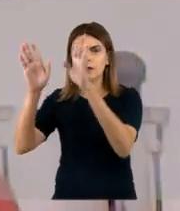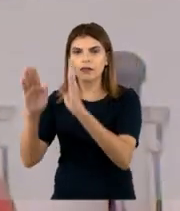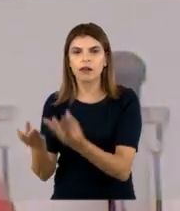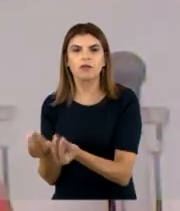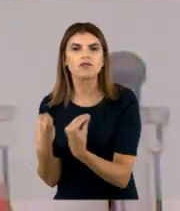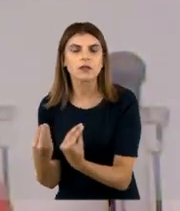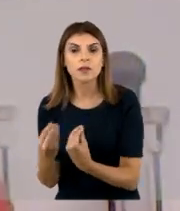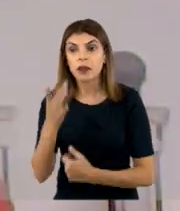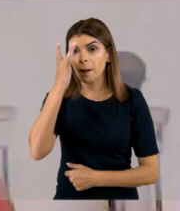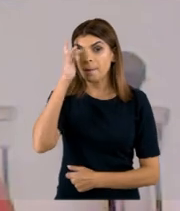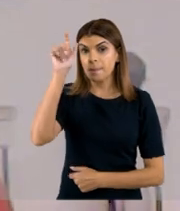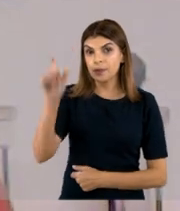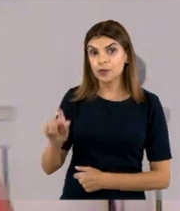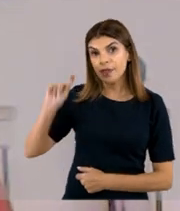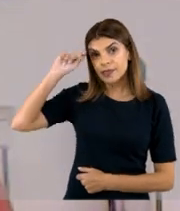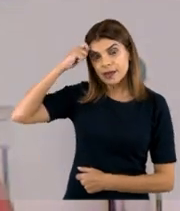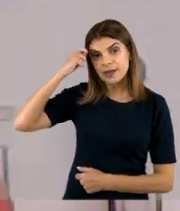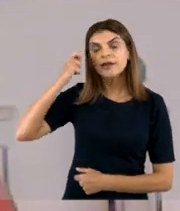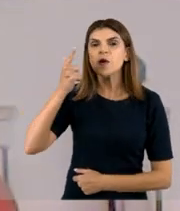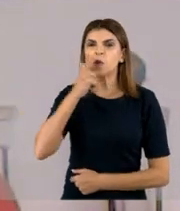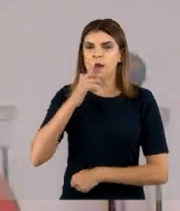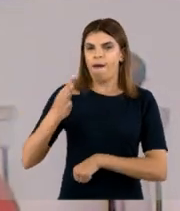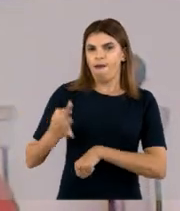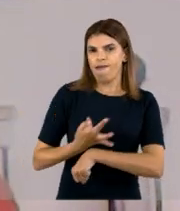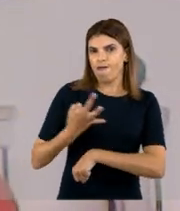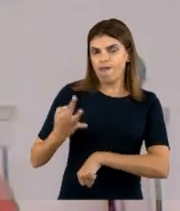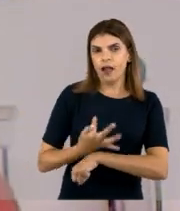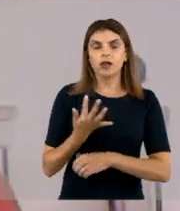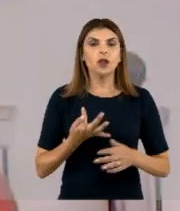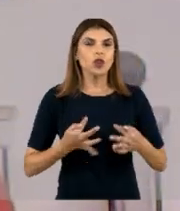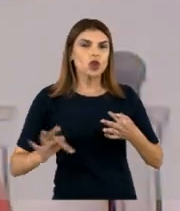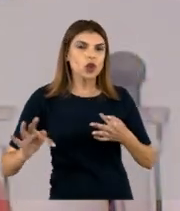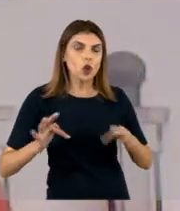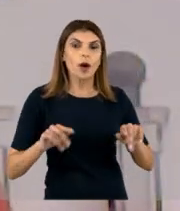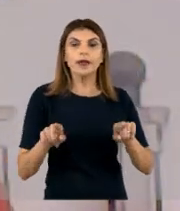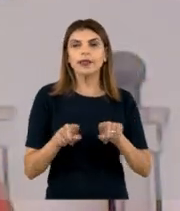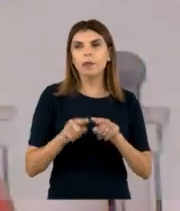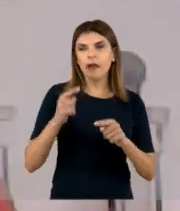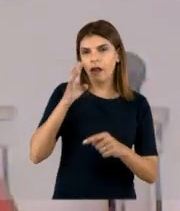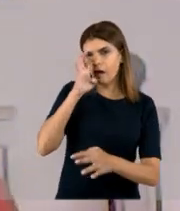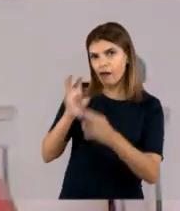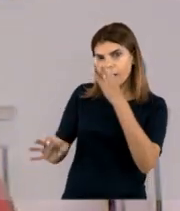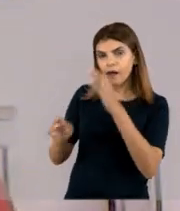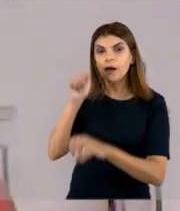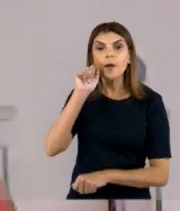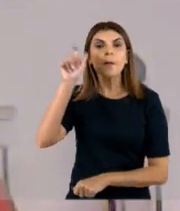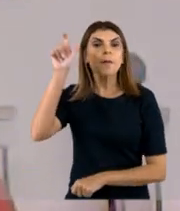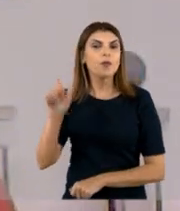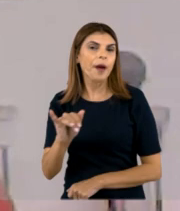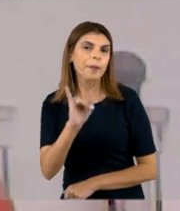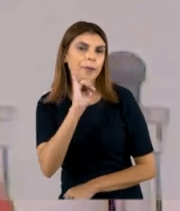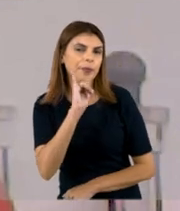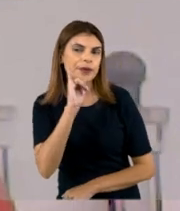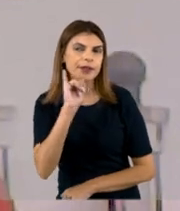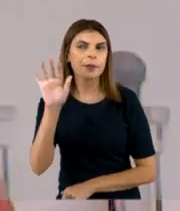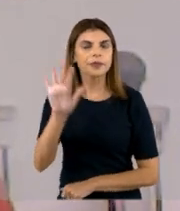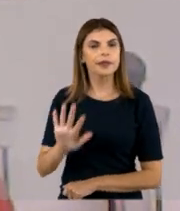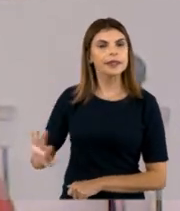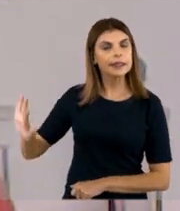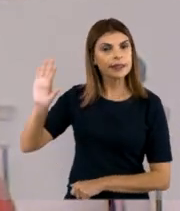pessoas, o conceito de que essas pessoas elas são mais resistentes à dor, e também a ideia de que a mulher, por